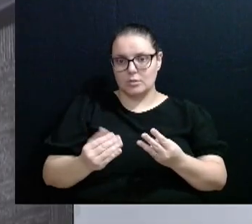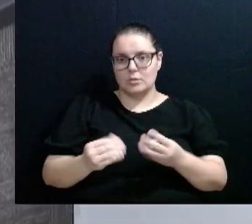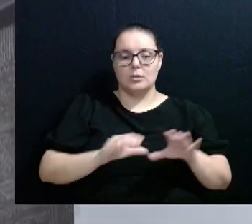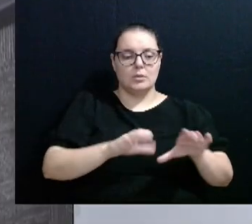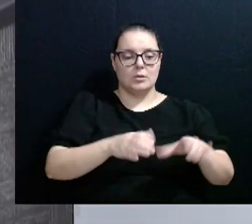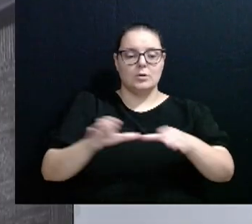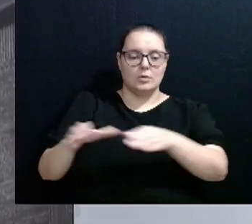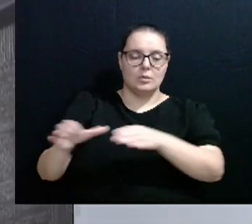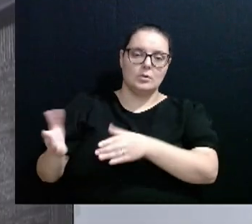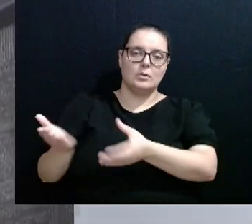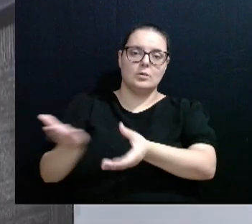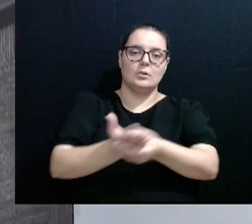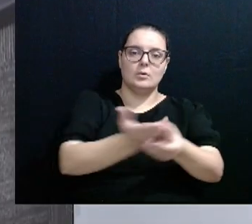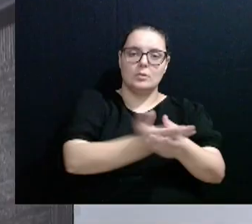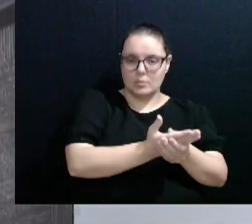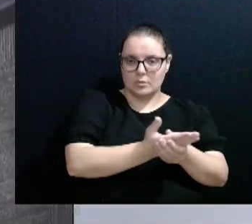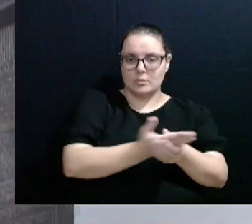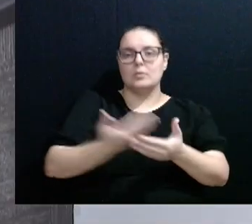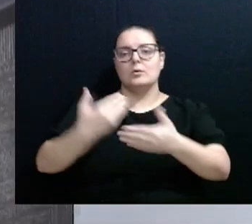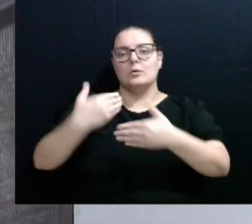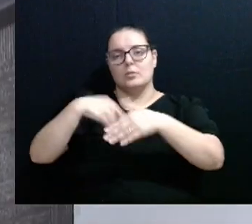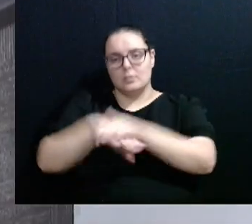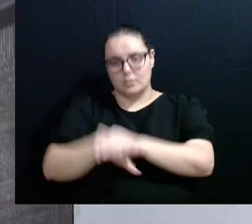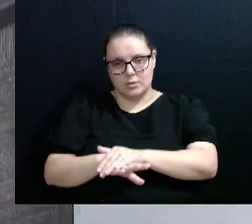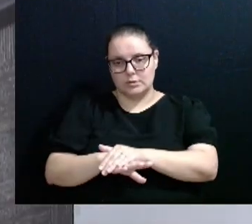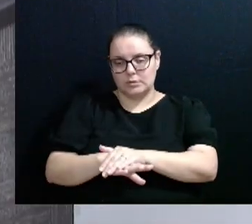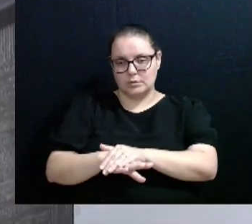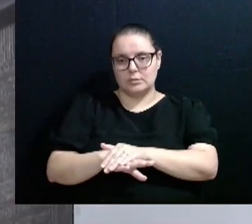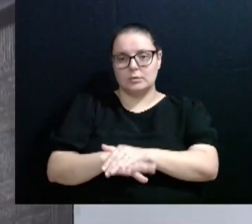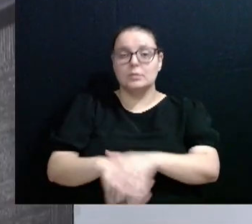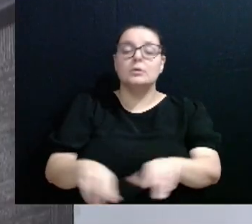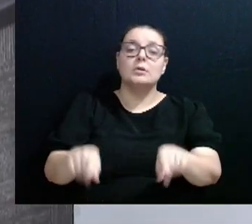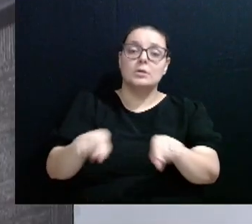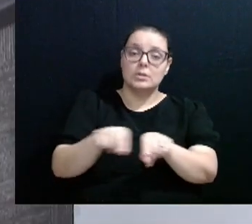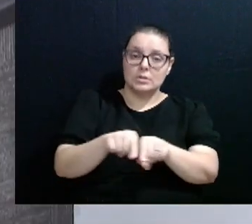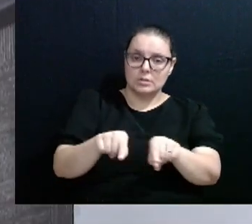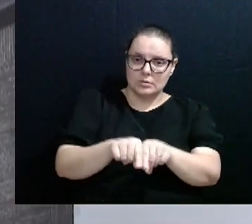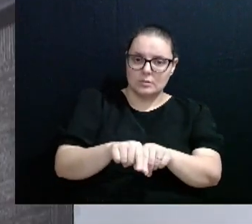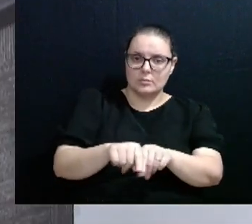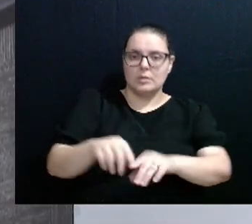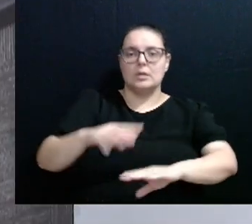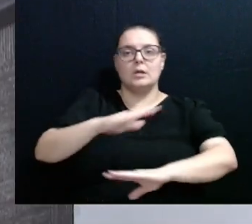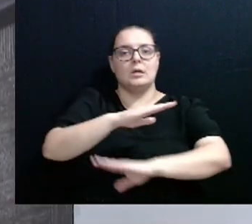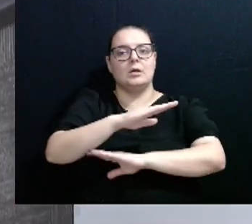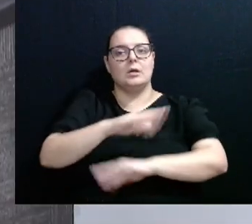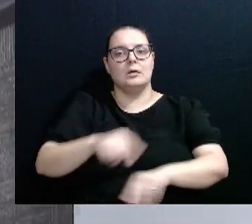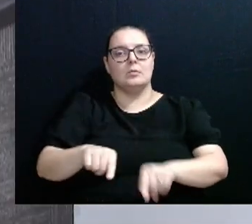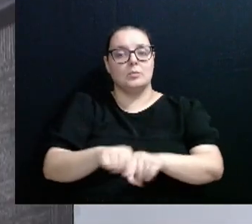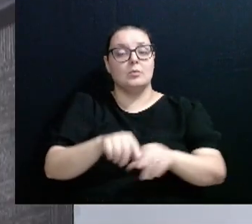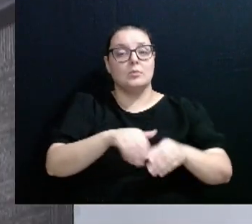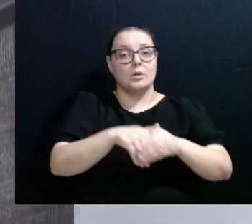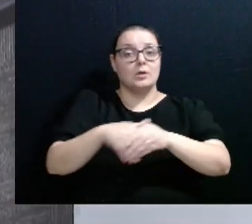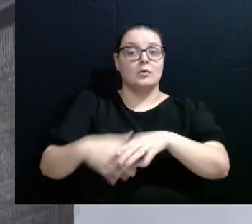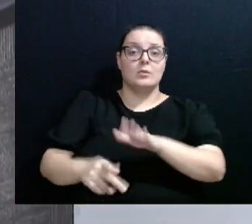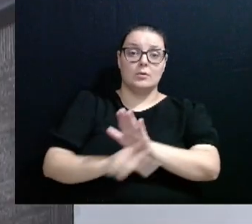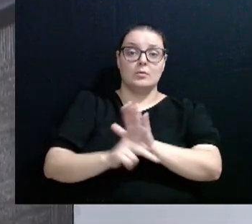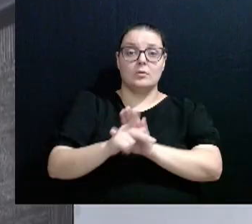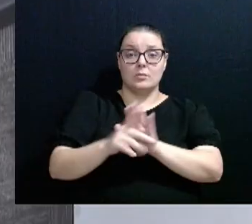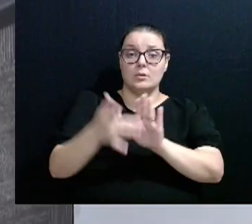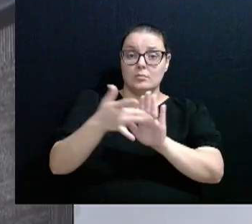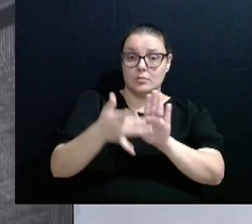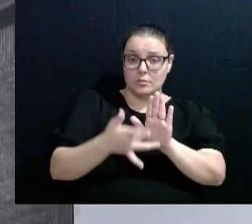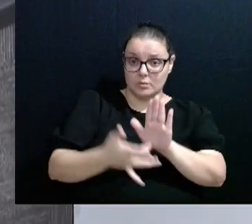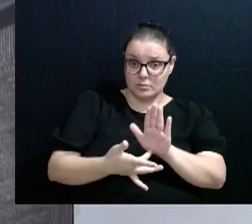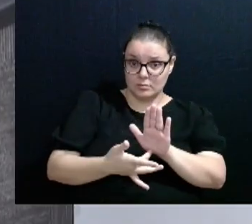processantes foram arquivados. Além disso, a Câmara também votou projetos que estavam na pauta. Um